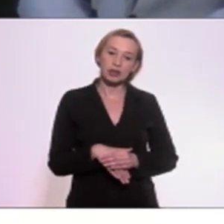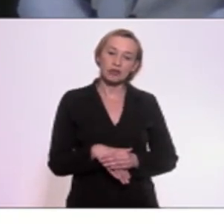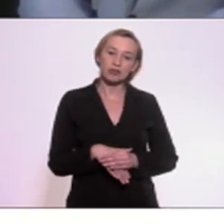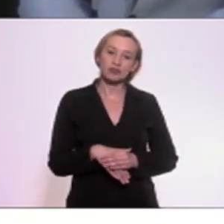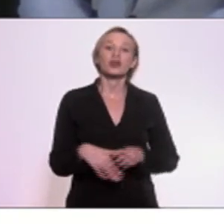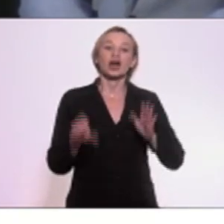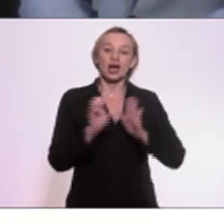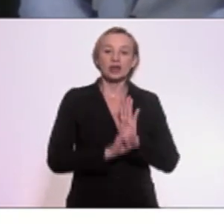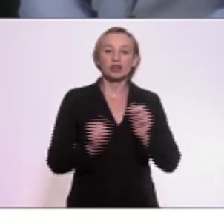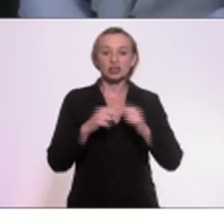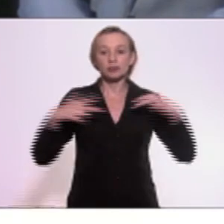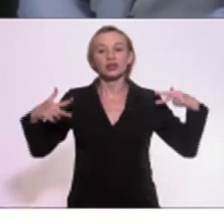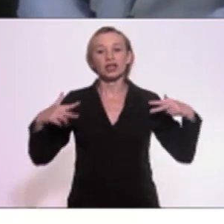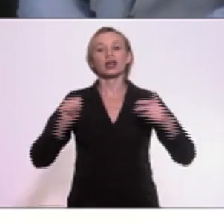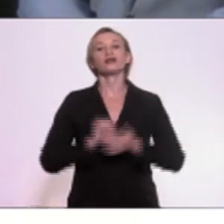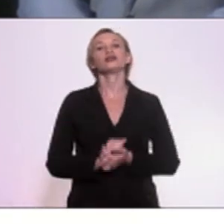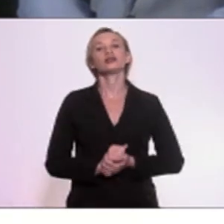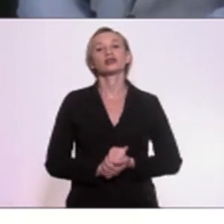a emenda de plenário